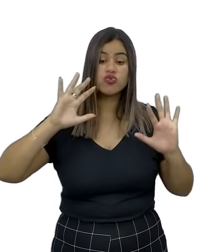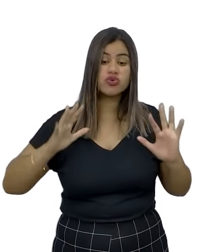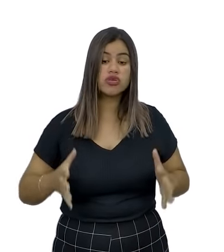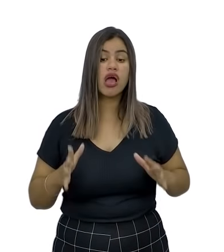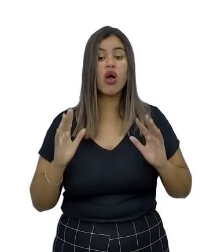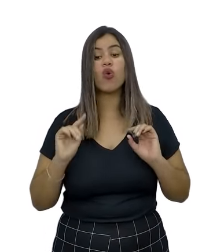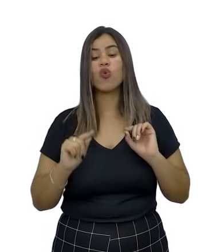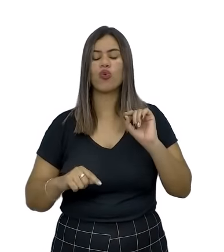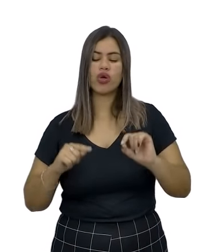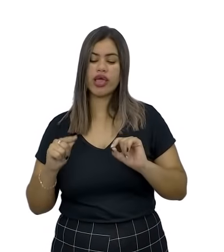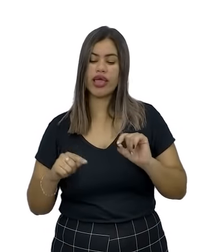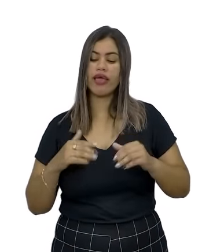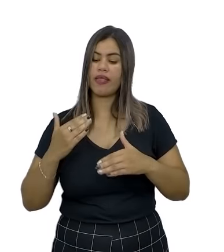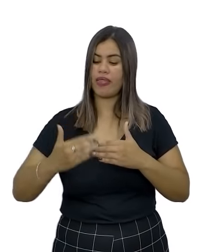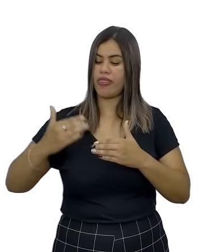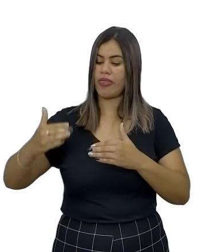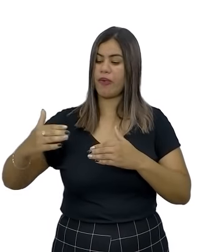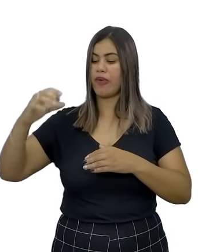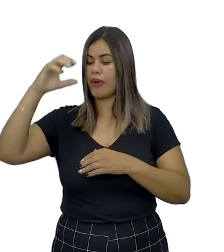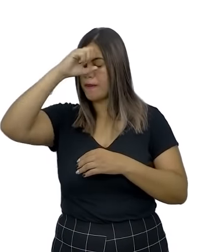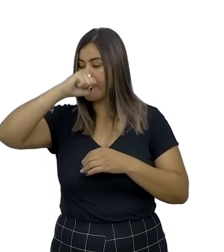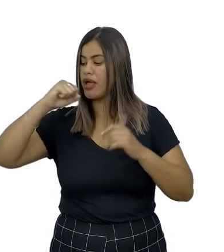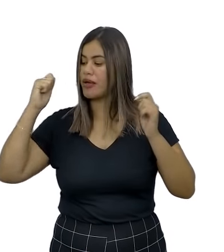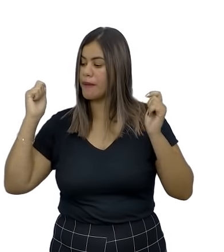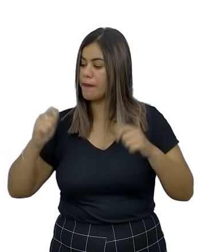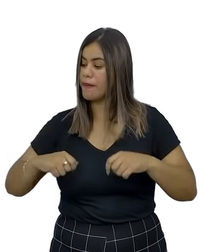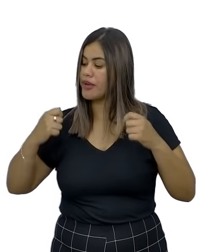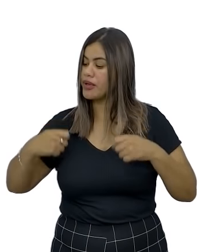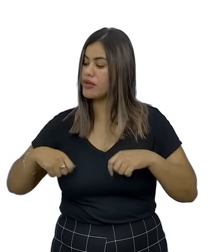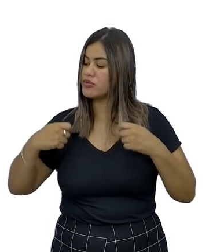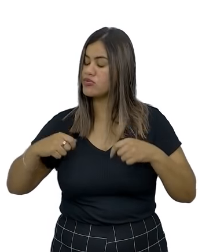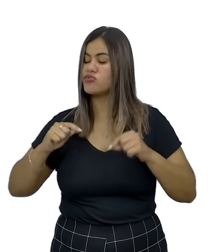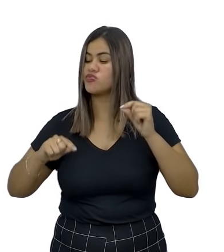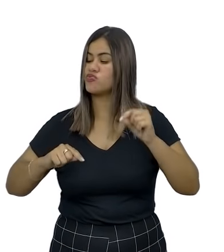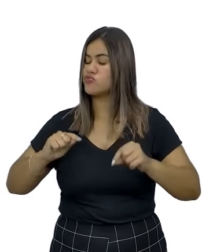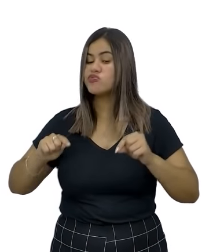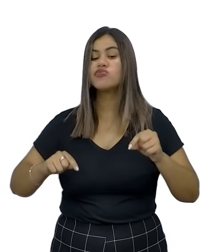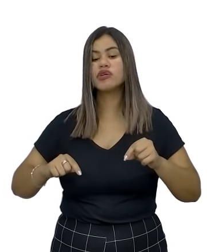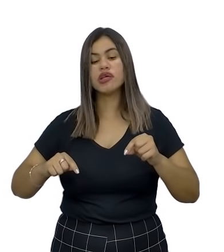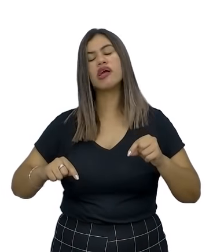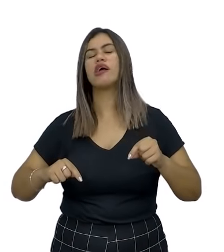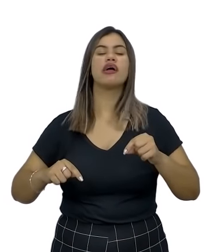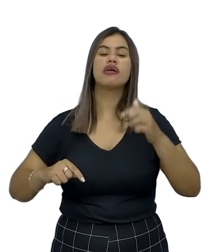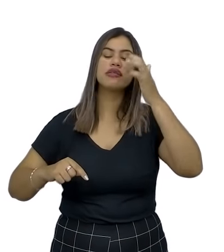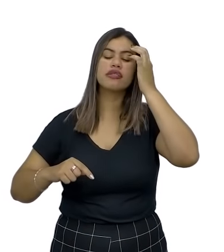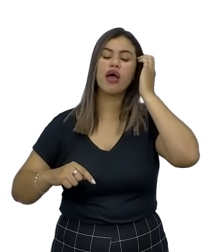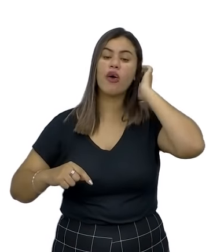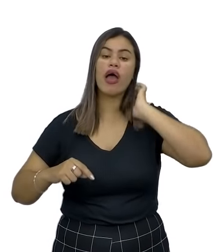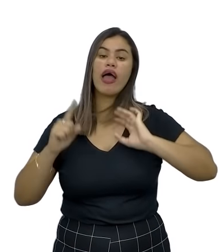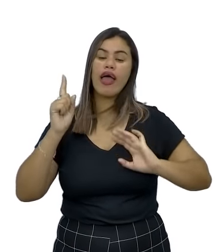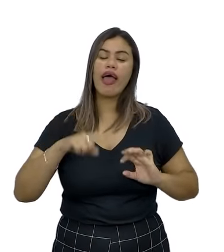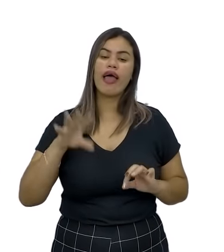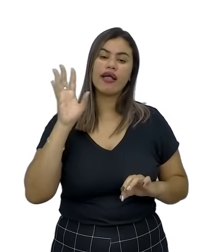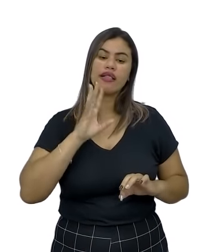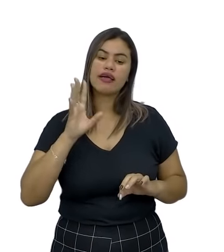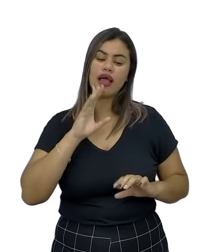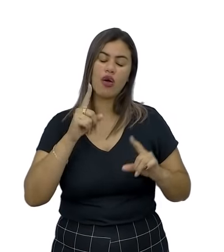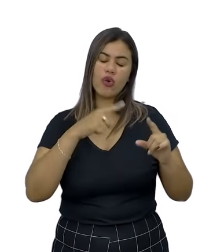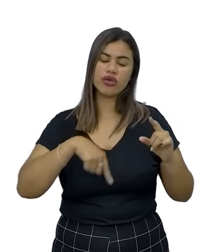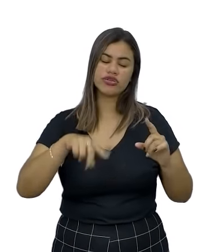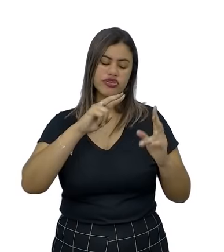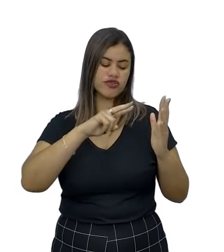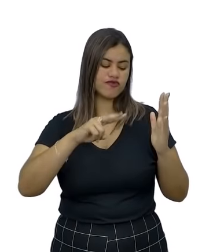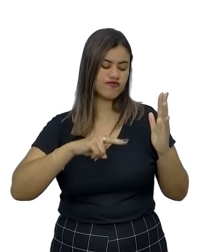eles precisam saber sobre? Então, aqui ele dá esse movimento, né, que a gente acha bacana, da gente estar lendo,